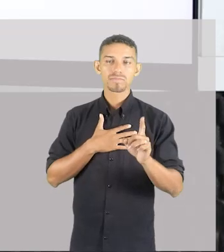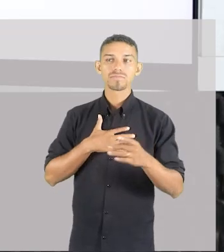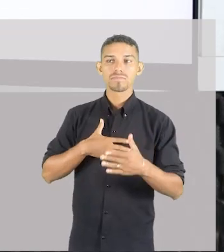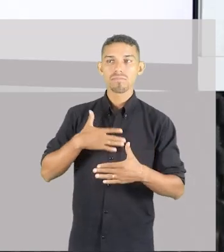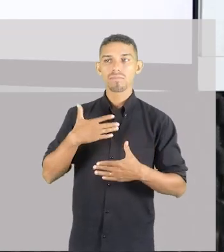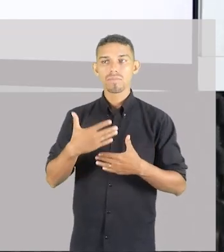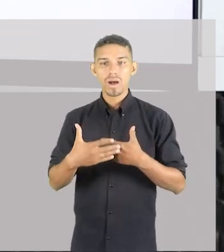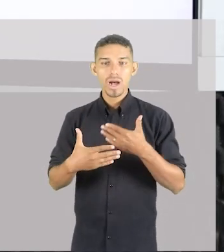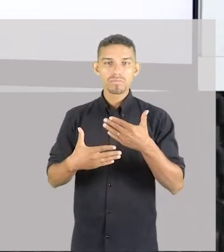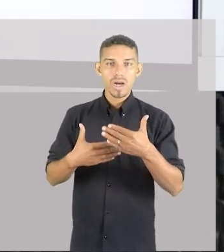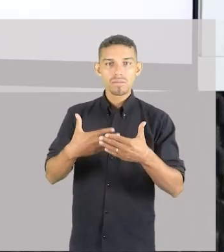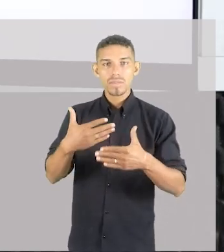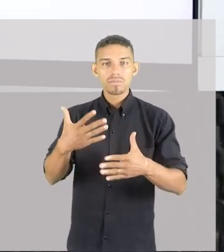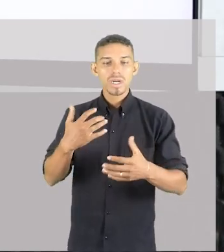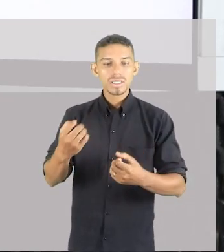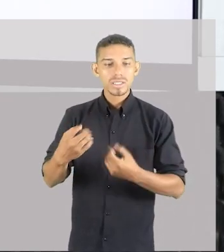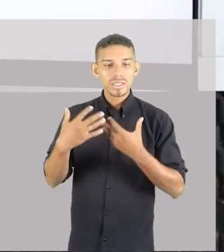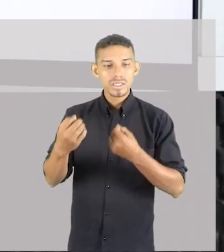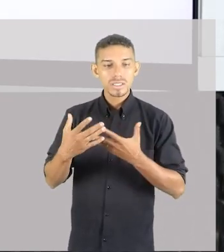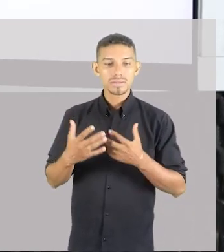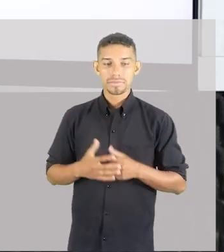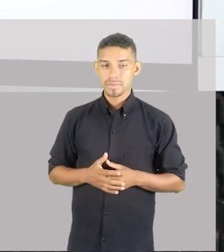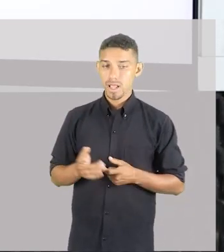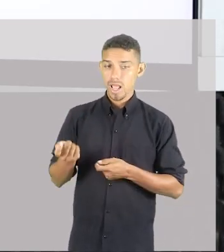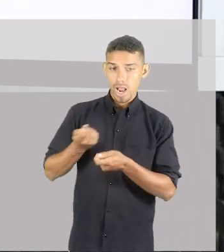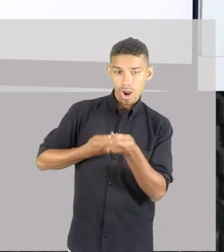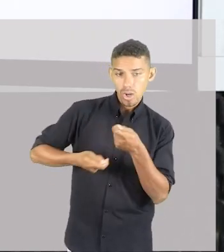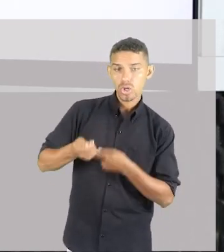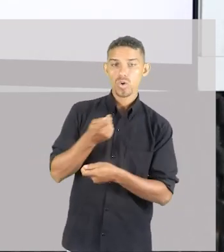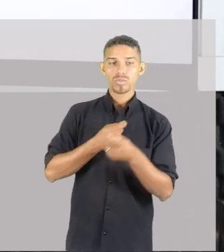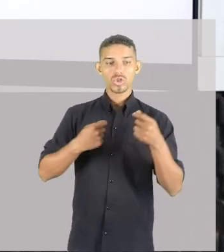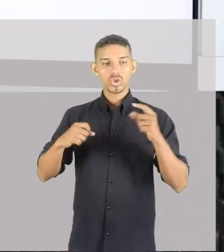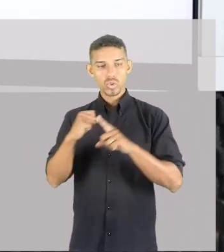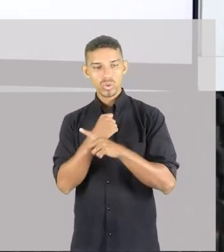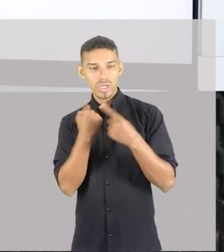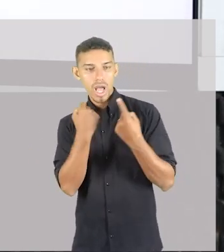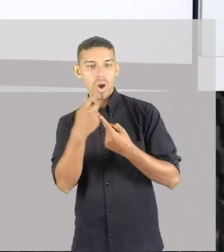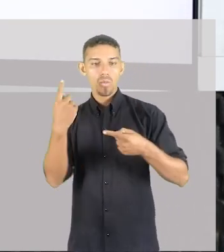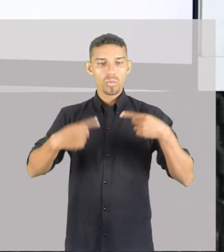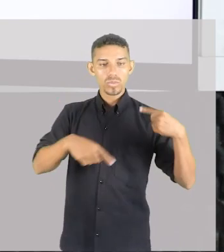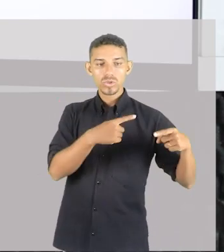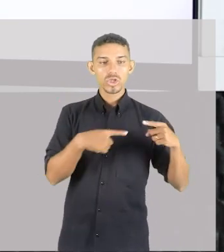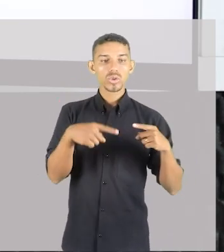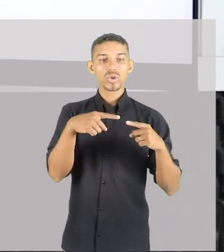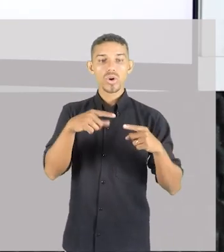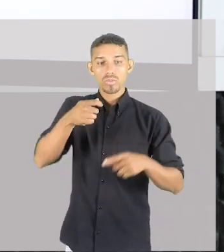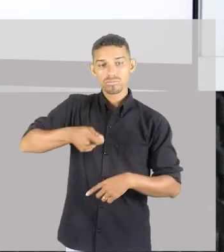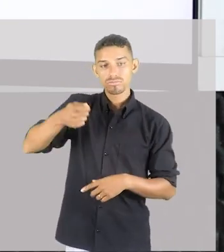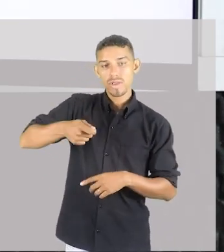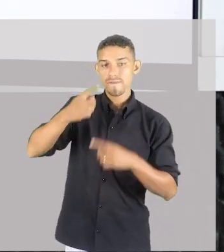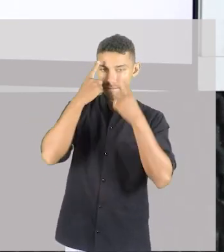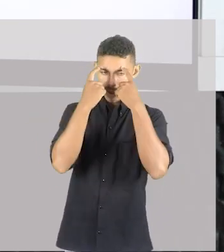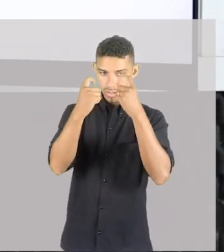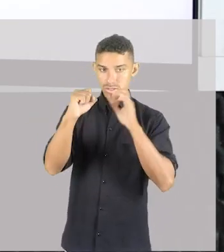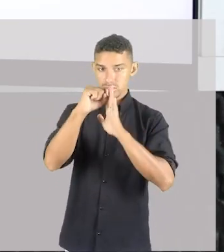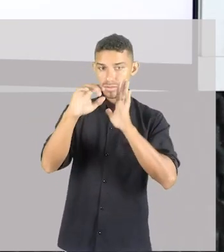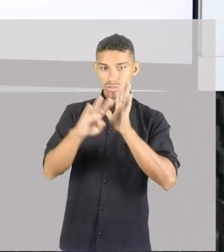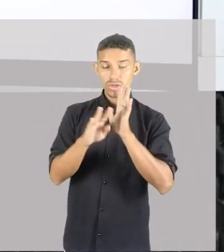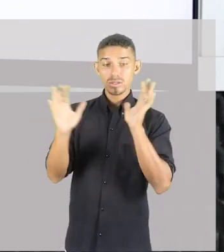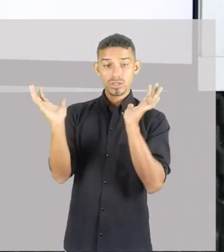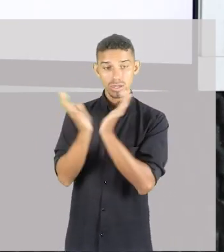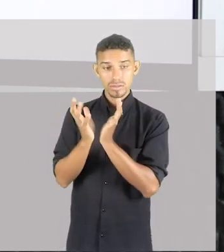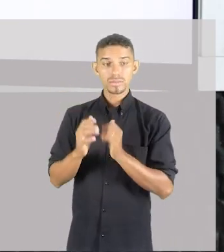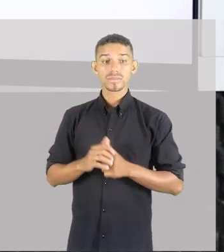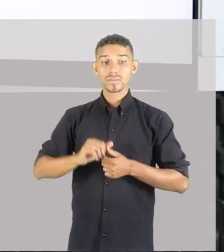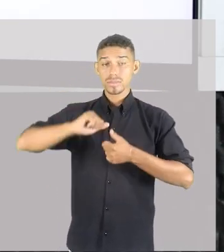é ensinado. Implicações econômicas, sociais e políticas, domínio e violência simbólica de classe. Na América do Sul,